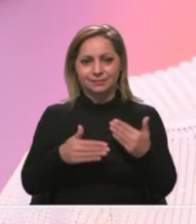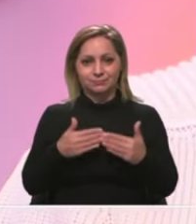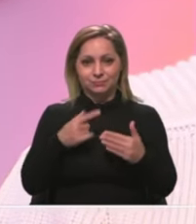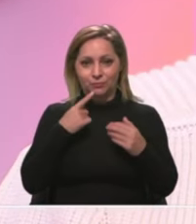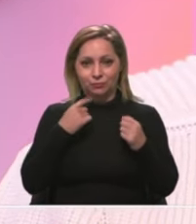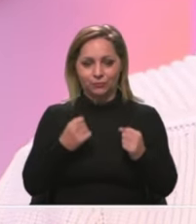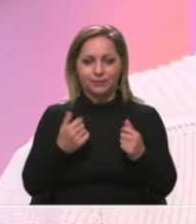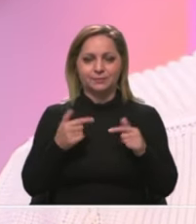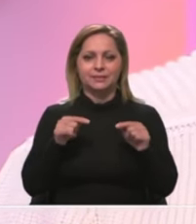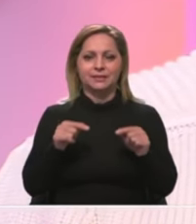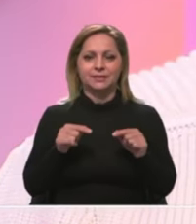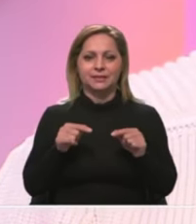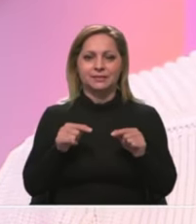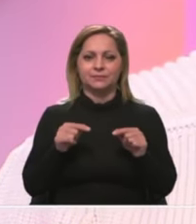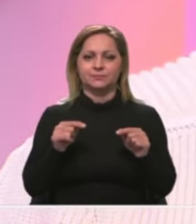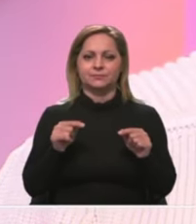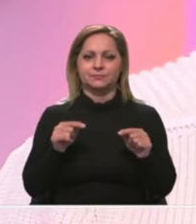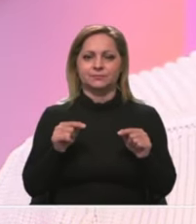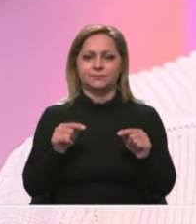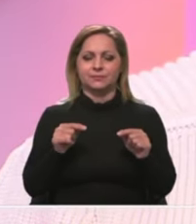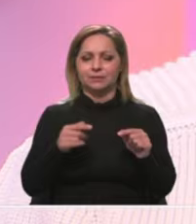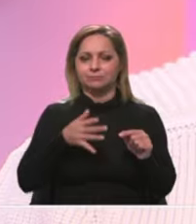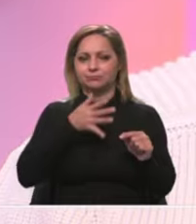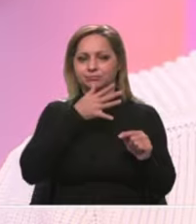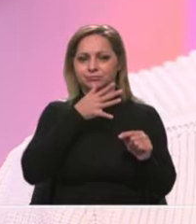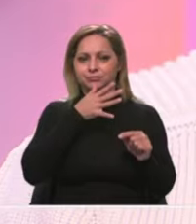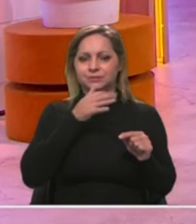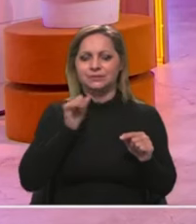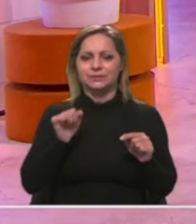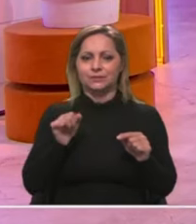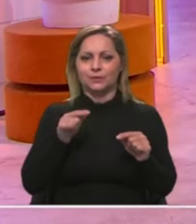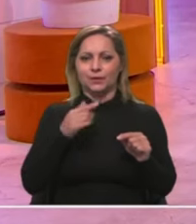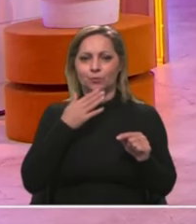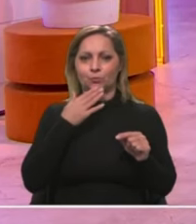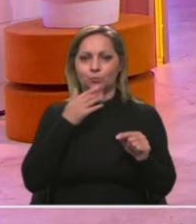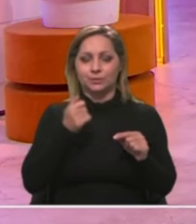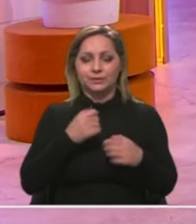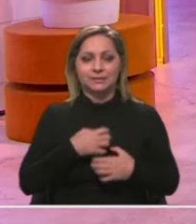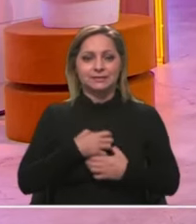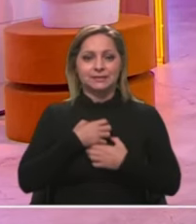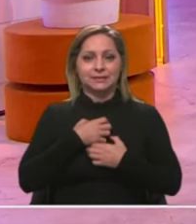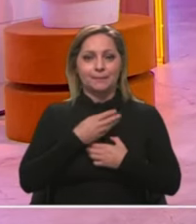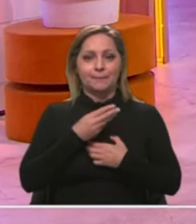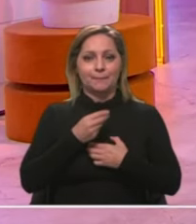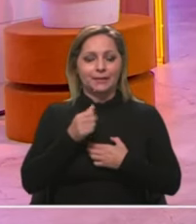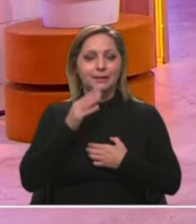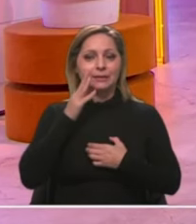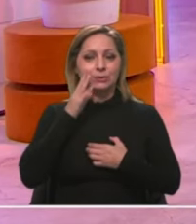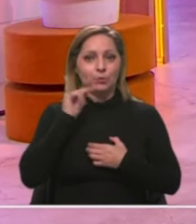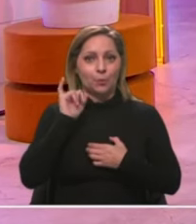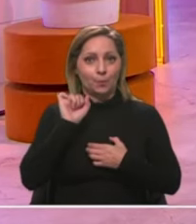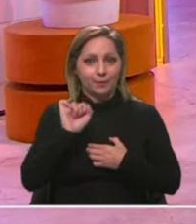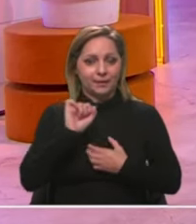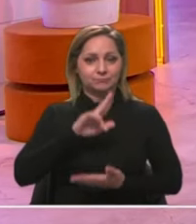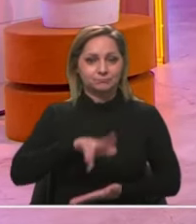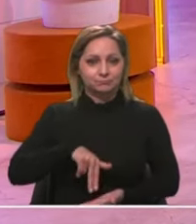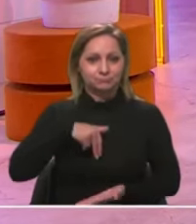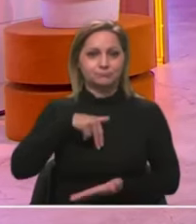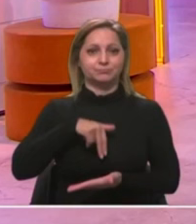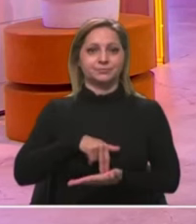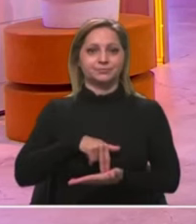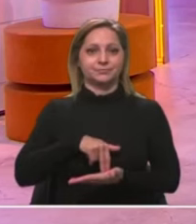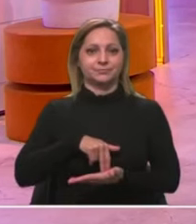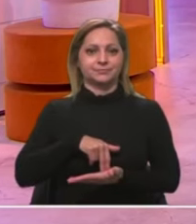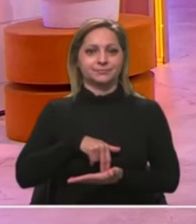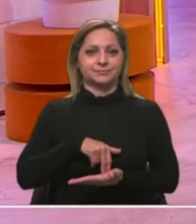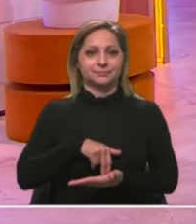intensamente, este teu discurso é muito bonito, é muito sentido, a maneira como o teu pai se levanta. É, eu estava ali atrás a